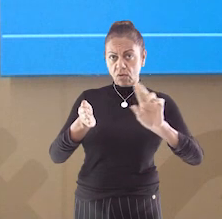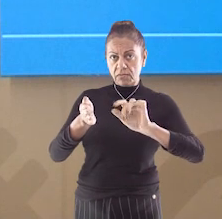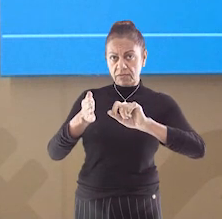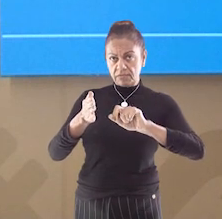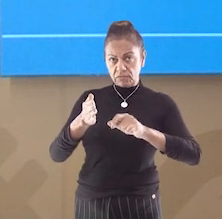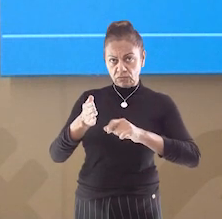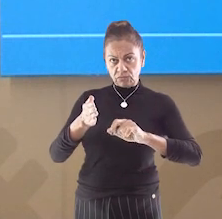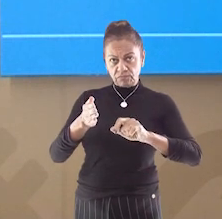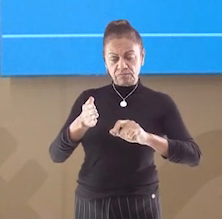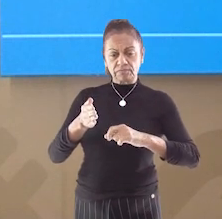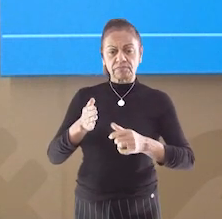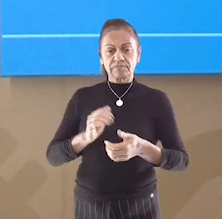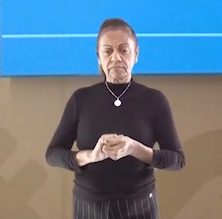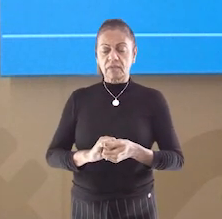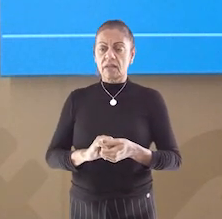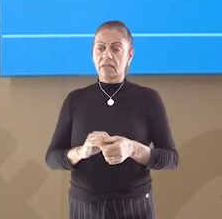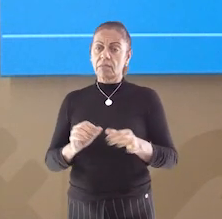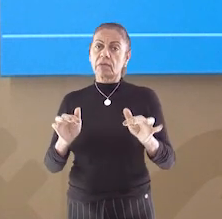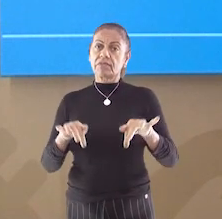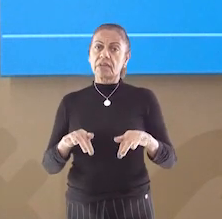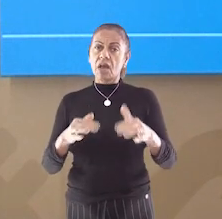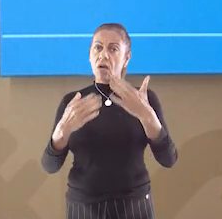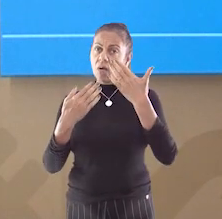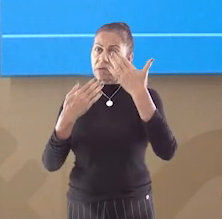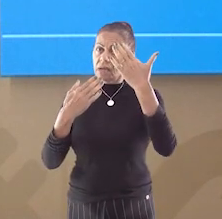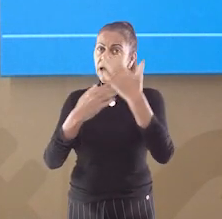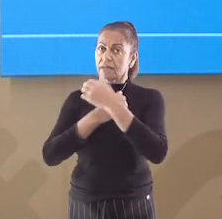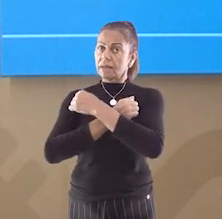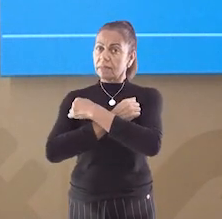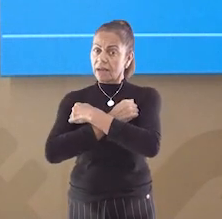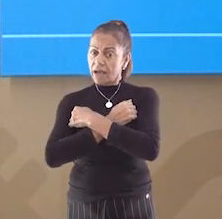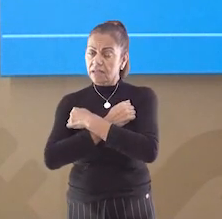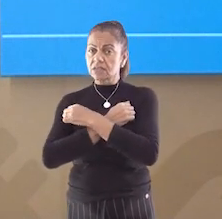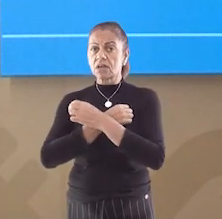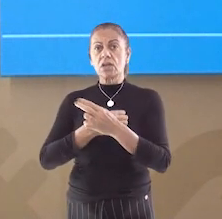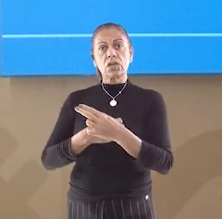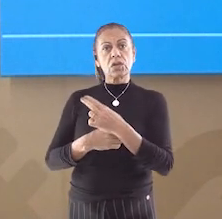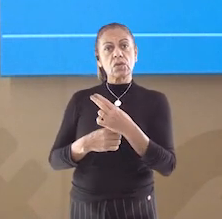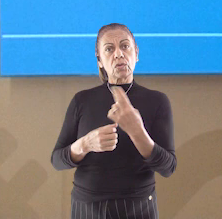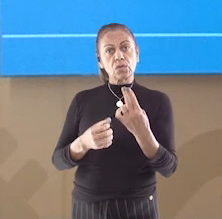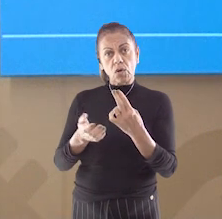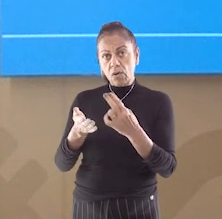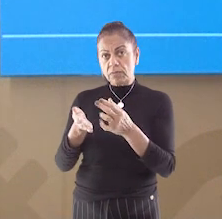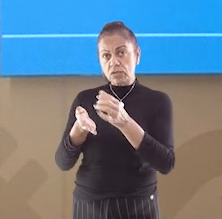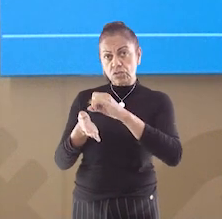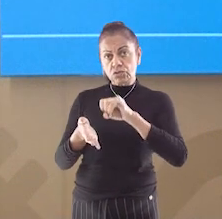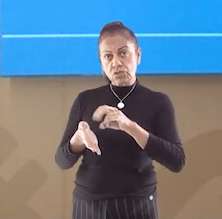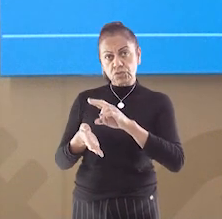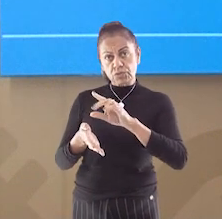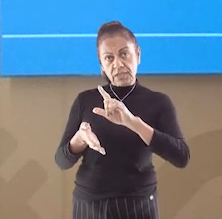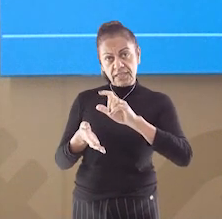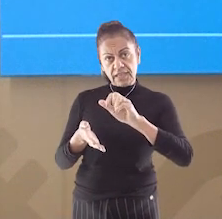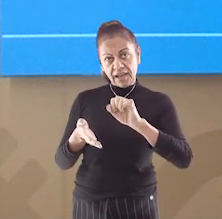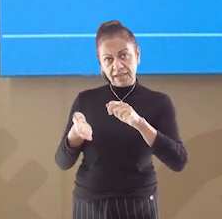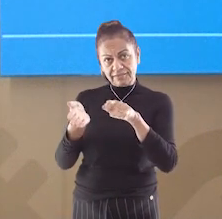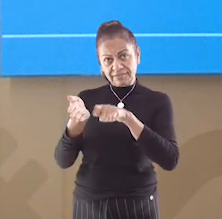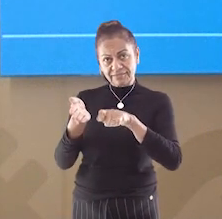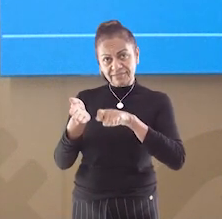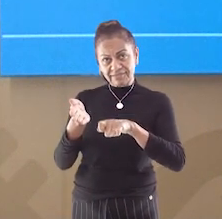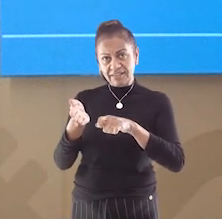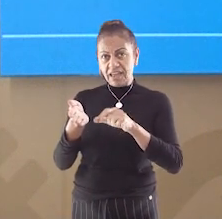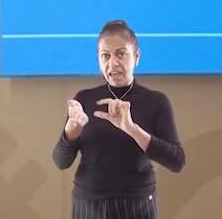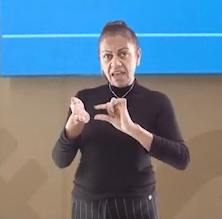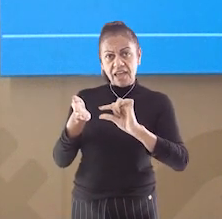Remetente é aquele que escreve, ok? No final do bilhete, a Júlia coloca: muito obrigado e abraços, né? Uma despedida.